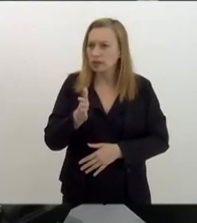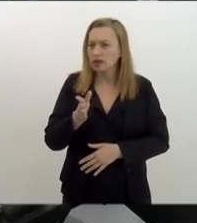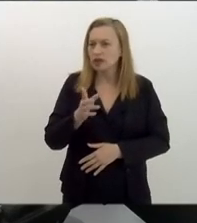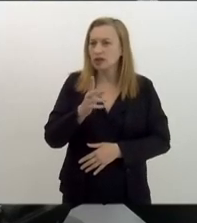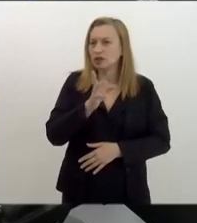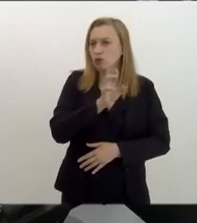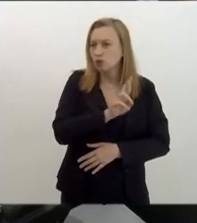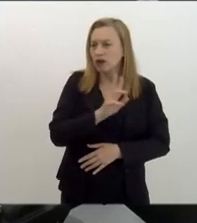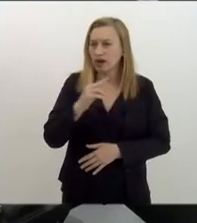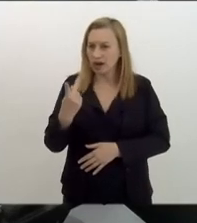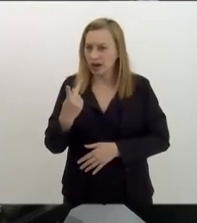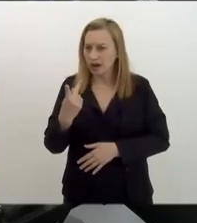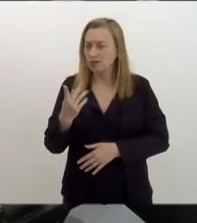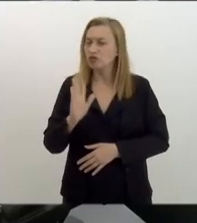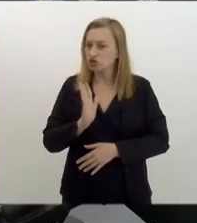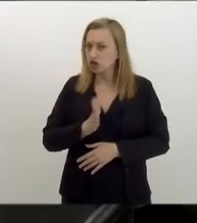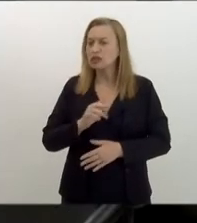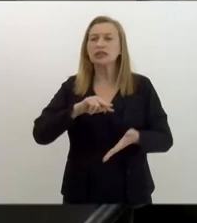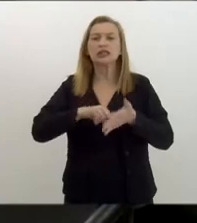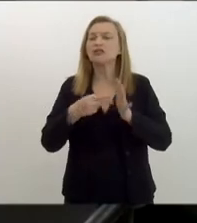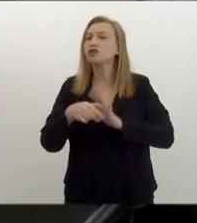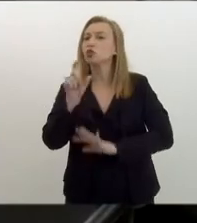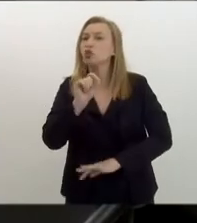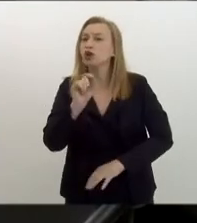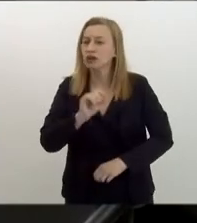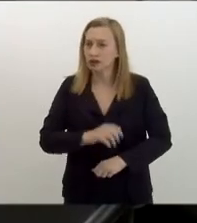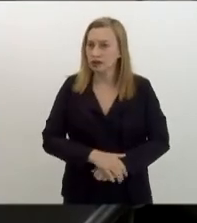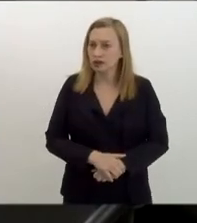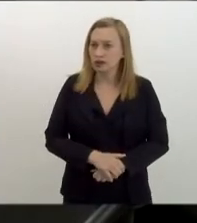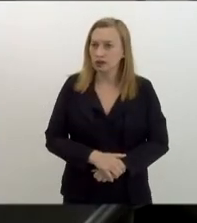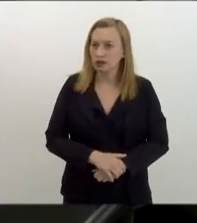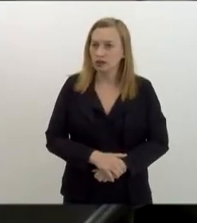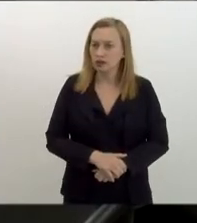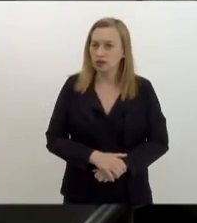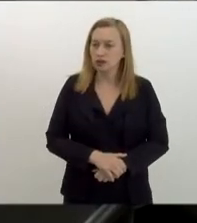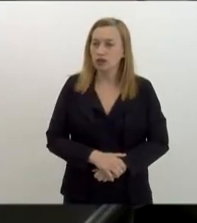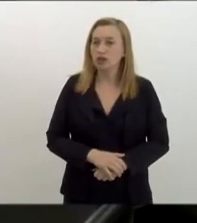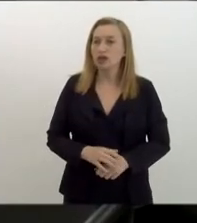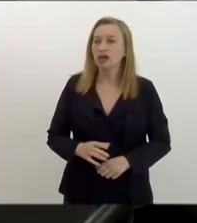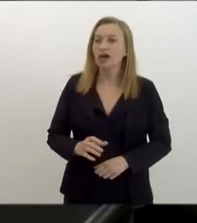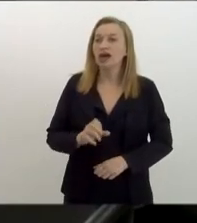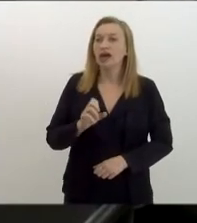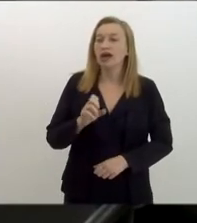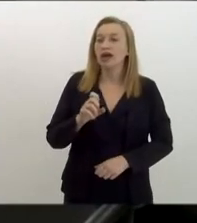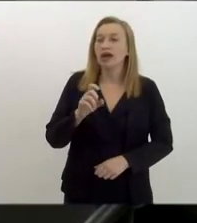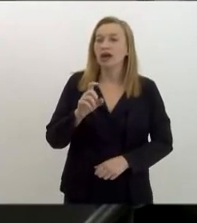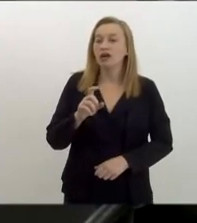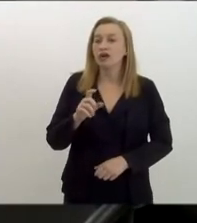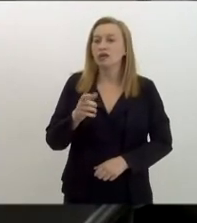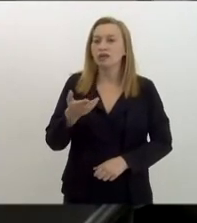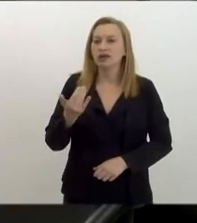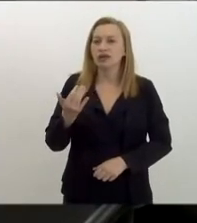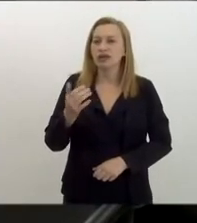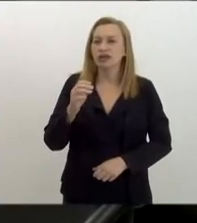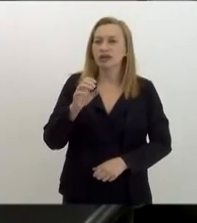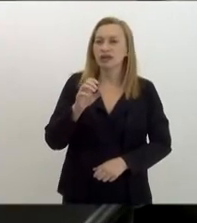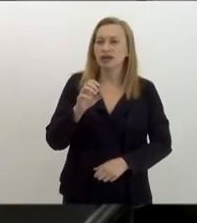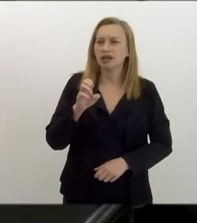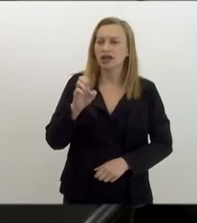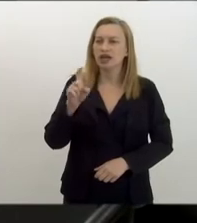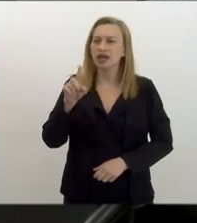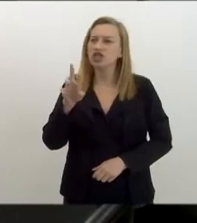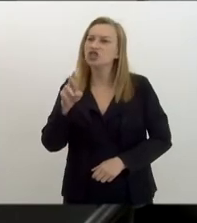o quê que isso significa que de alguma forma o que era extraquadro e foi foi